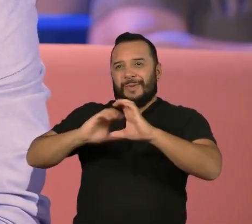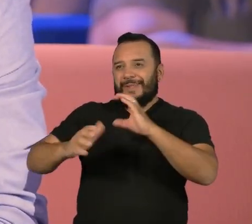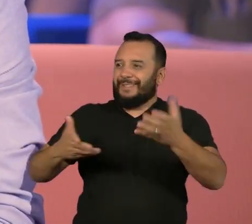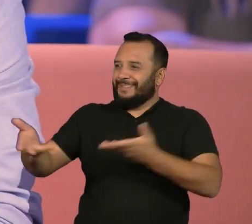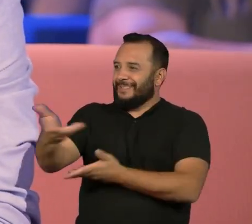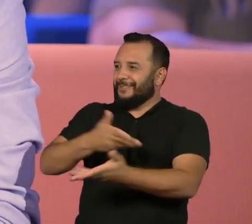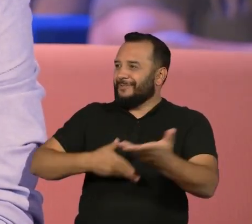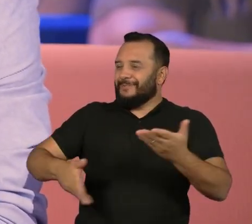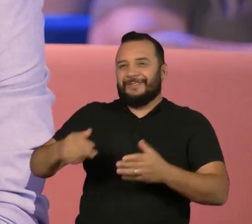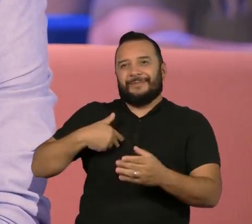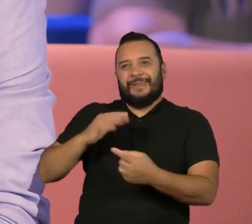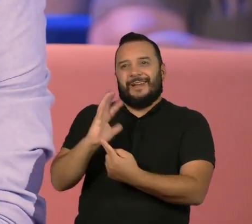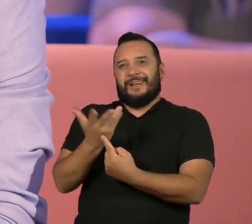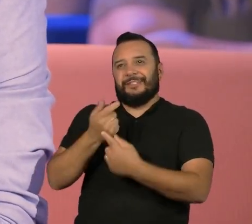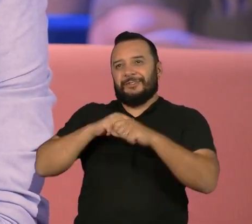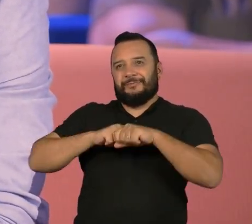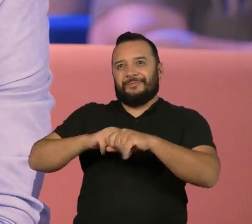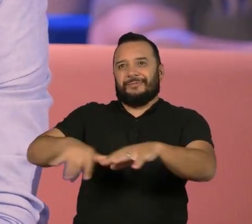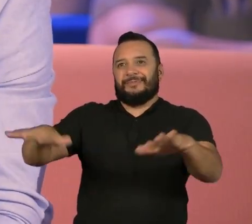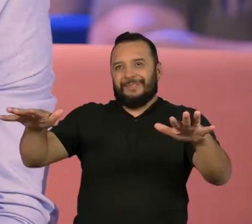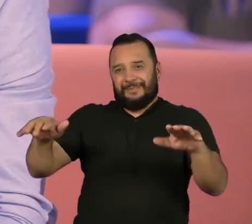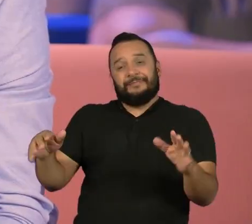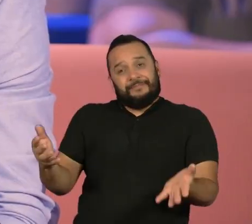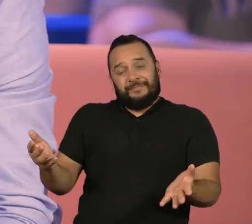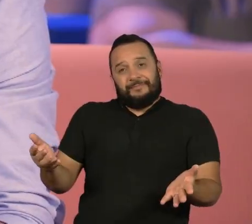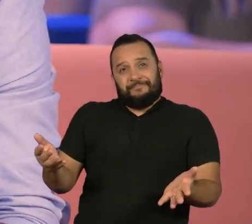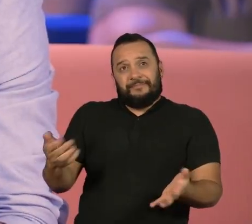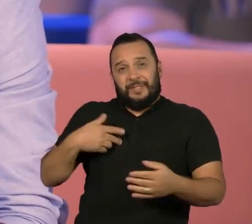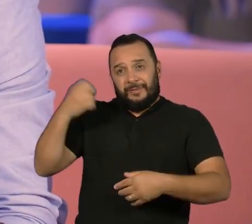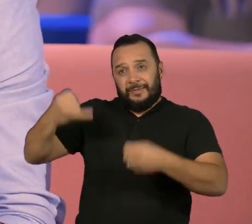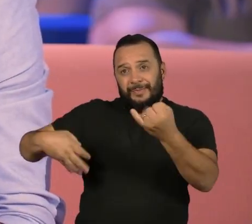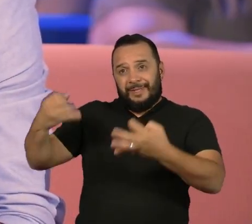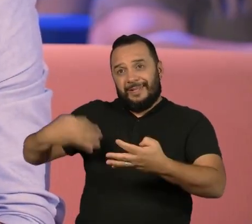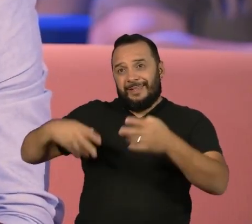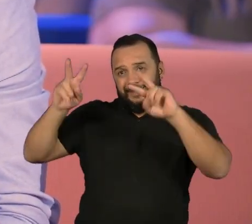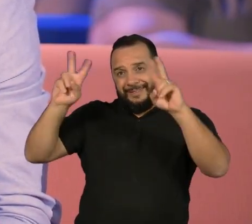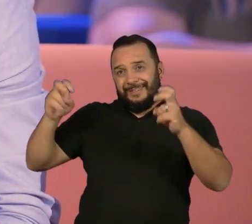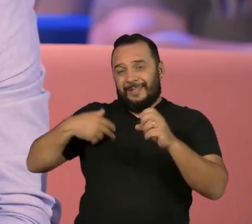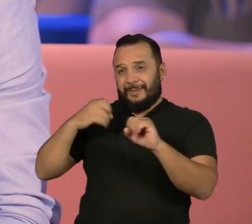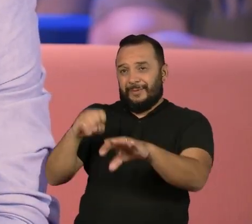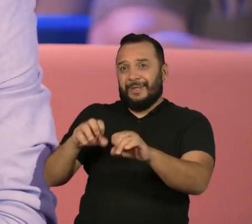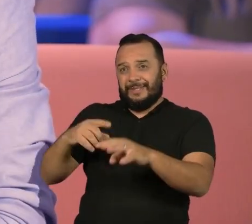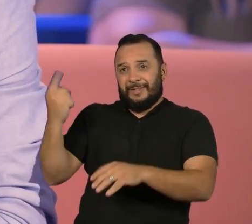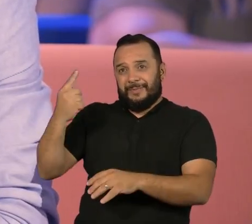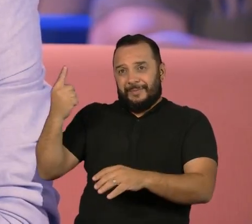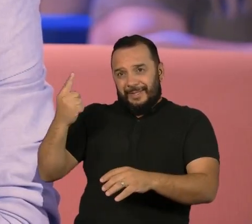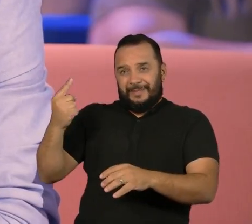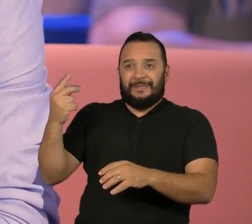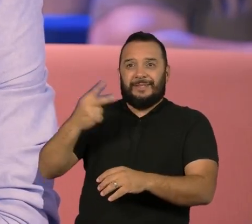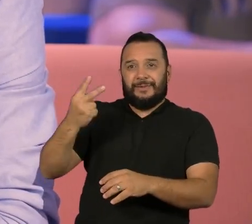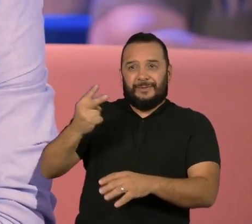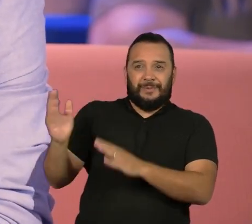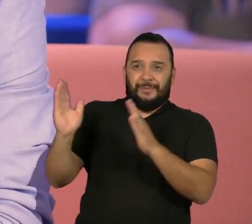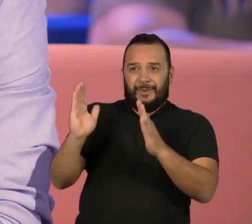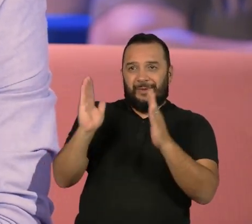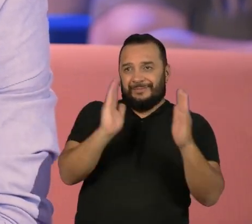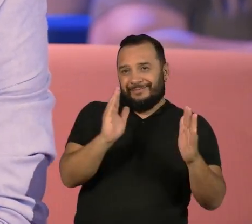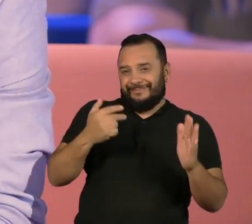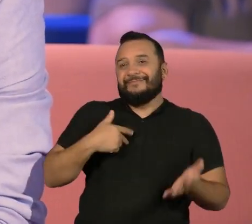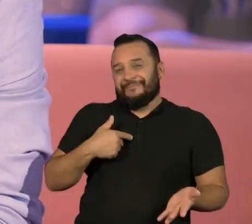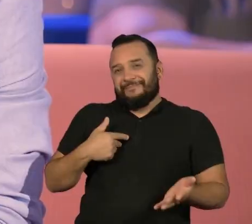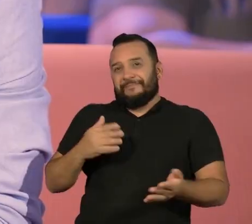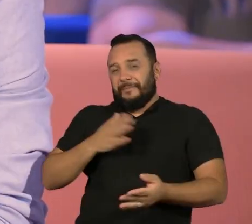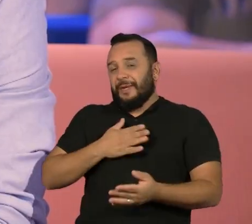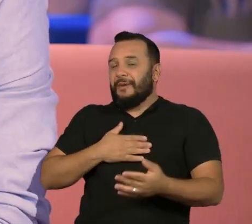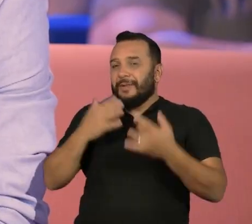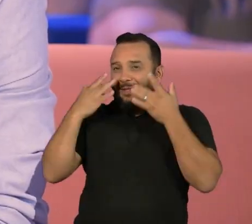de expansão da arte. Porque eu acho que... Estava aqui falando de educação, né, no primeiro e no segundo bloco, e eu acho que a minha